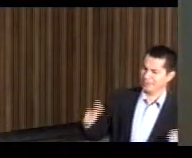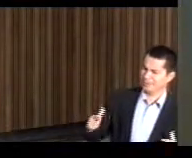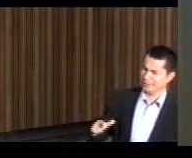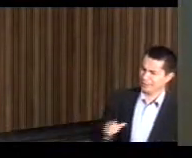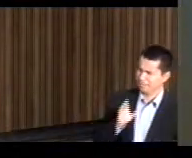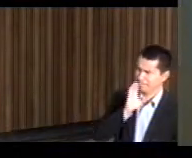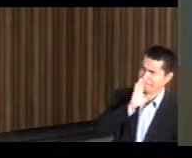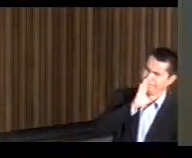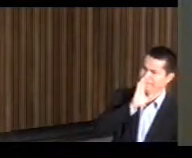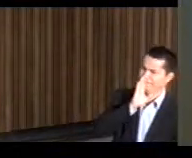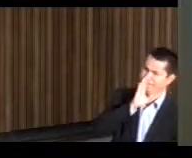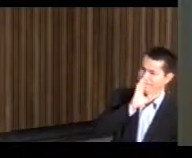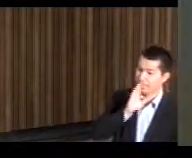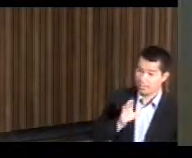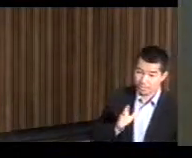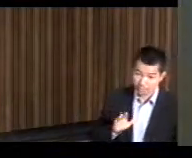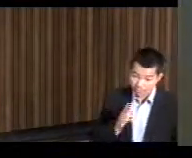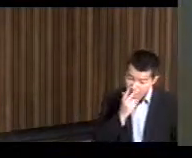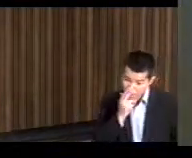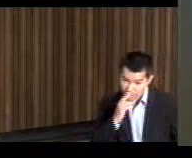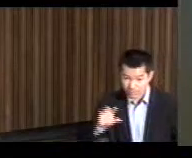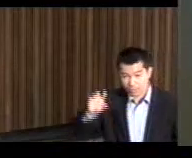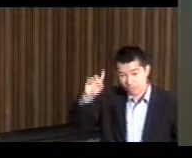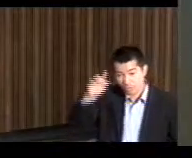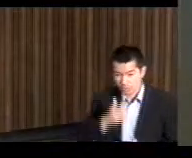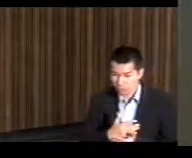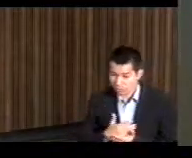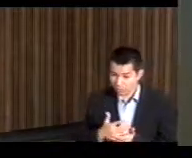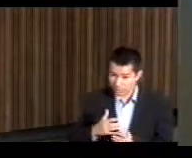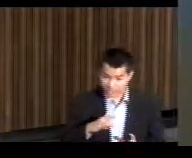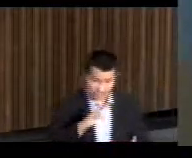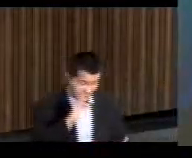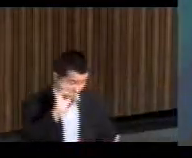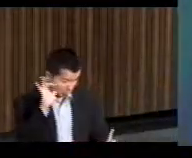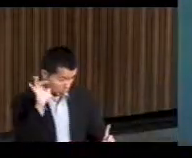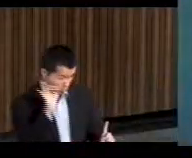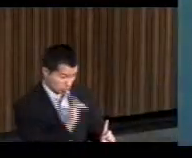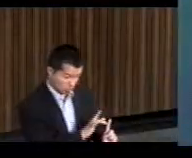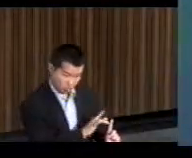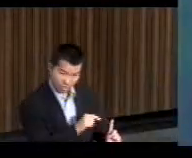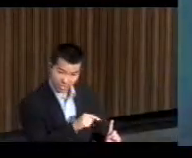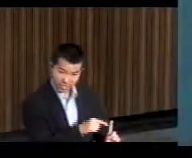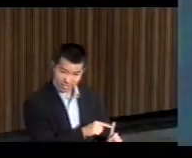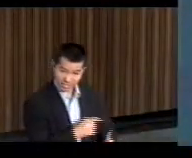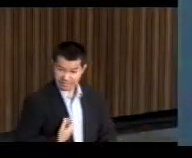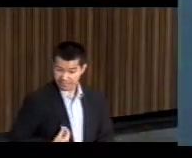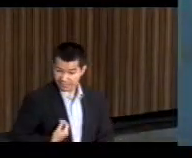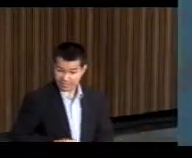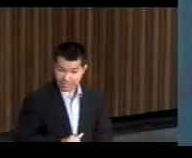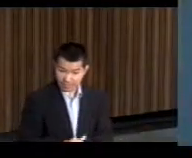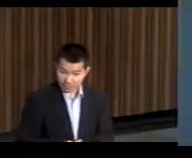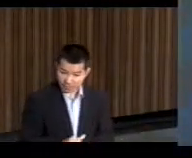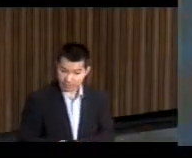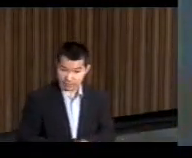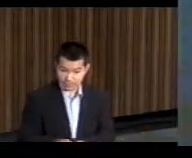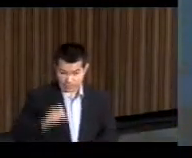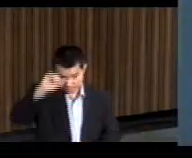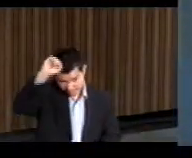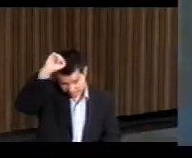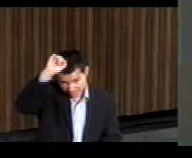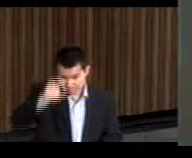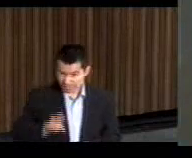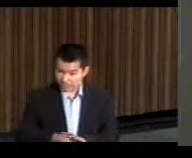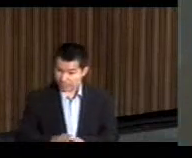gerar novas ondas de turbulência interna no coração de Abraão, de Sara, de